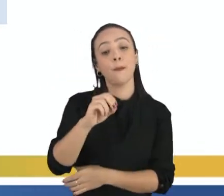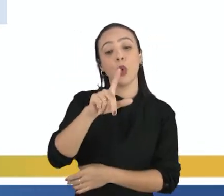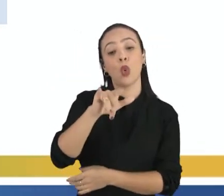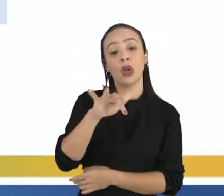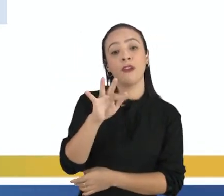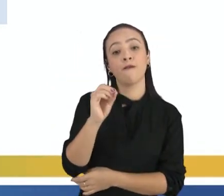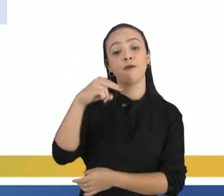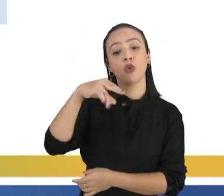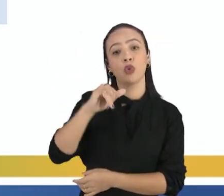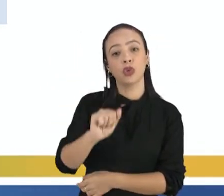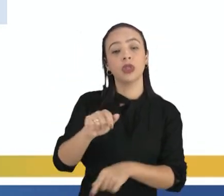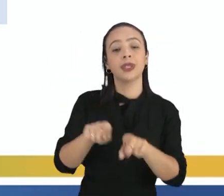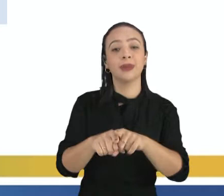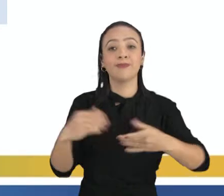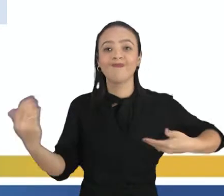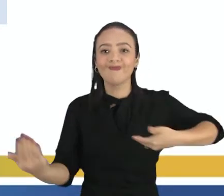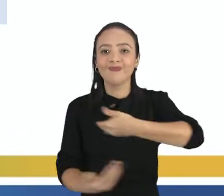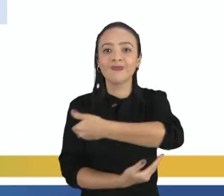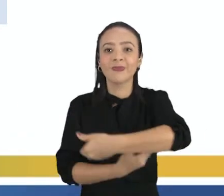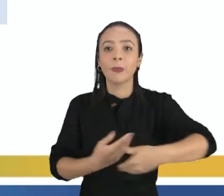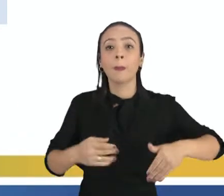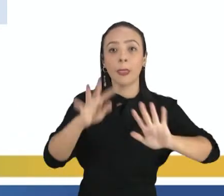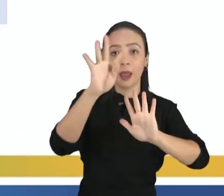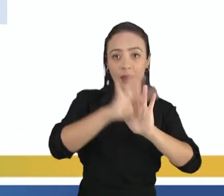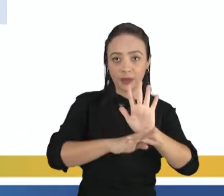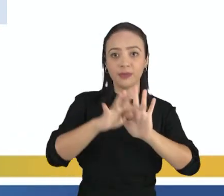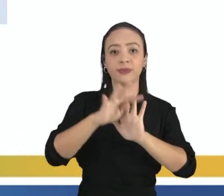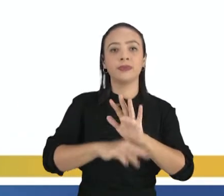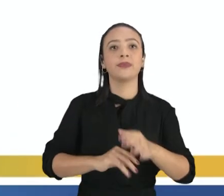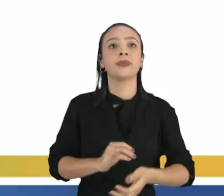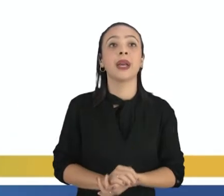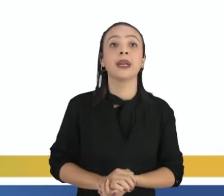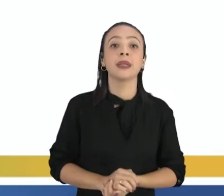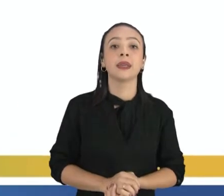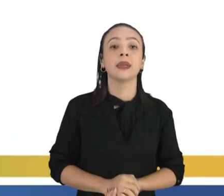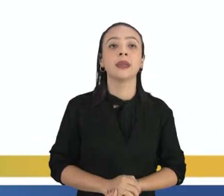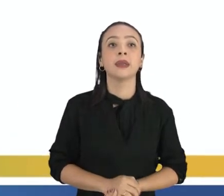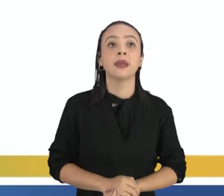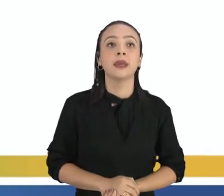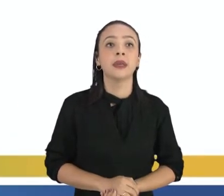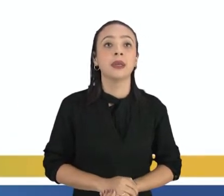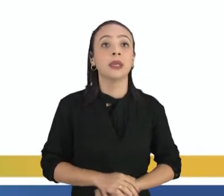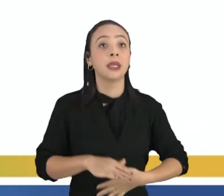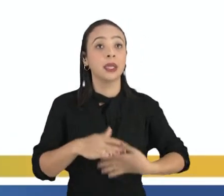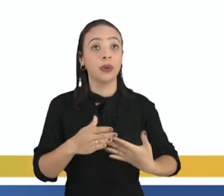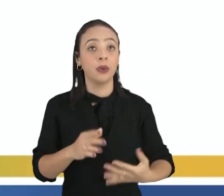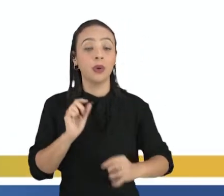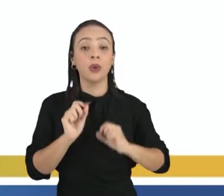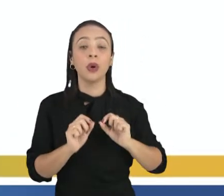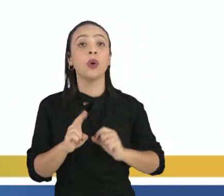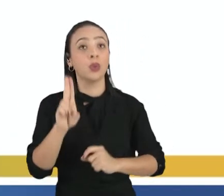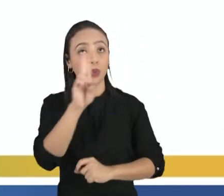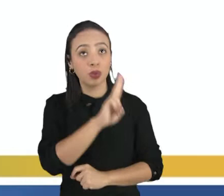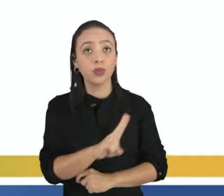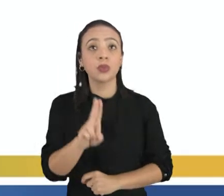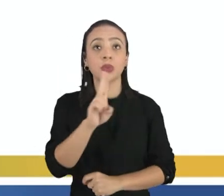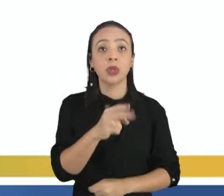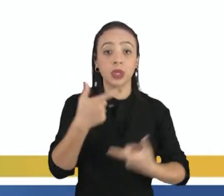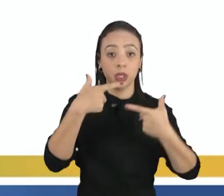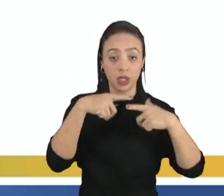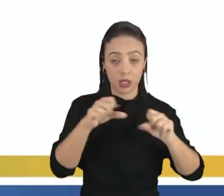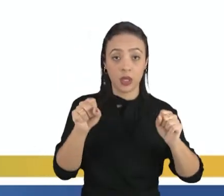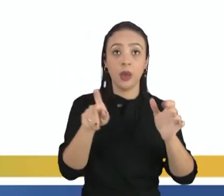intimamente relacionada com a intertextualidade. Nas palavras do linguista, a polifonia vem sendo utilizada